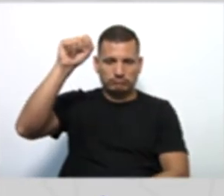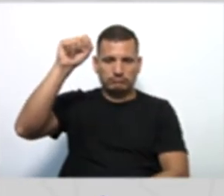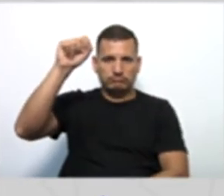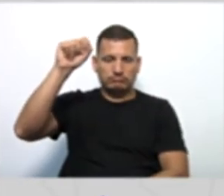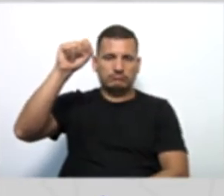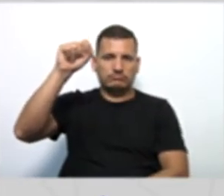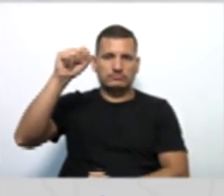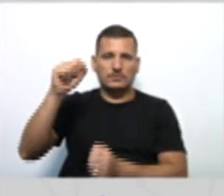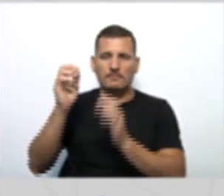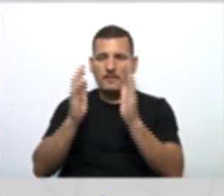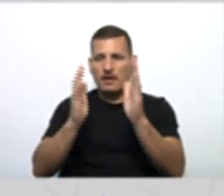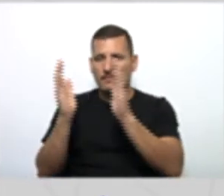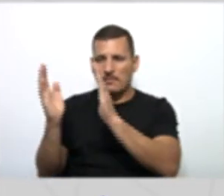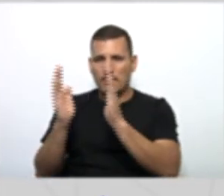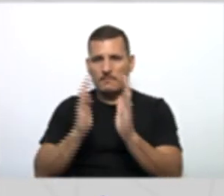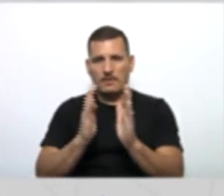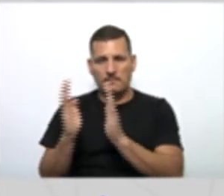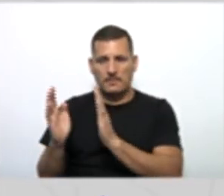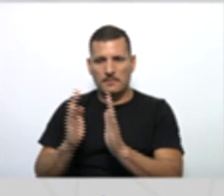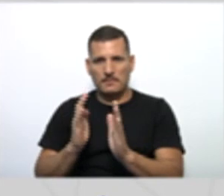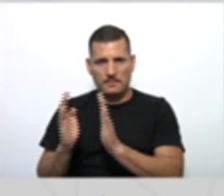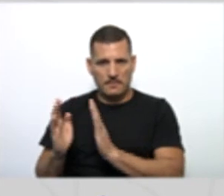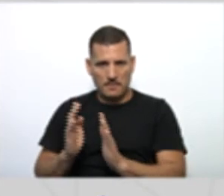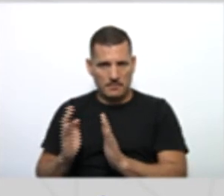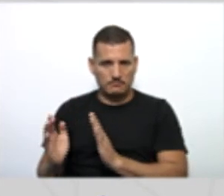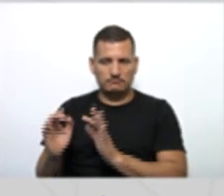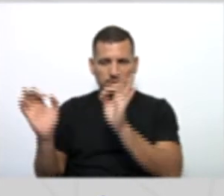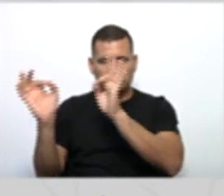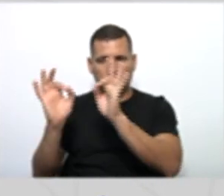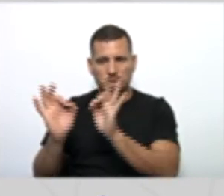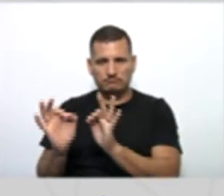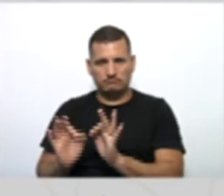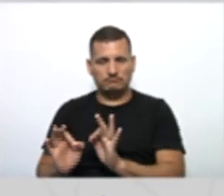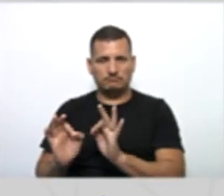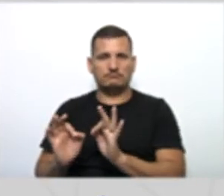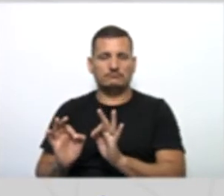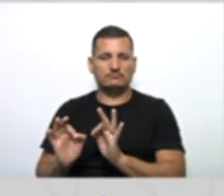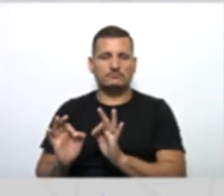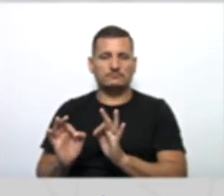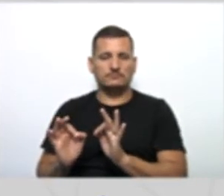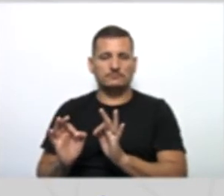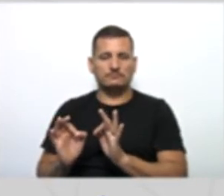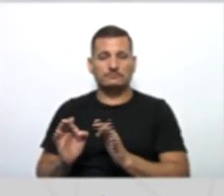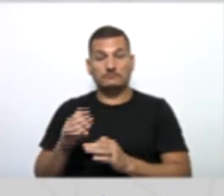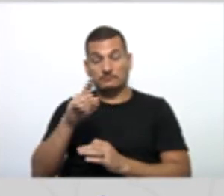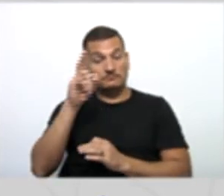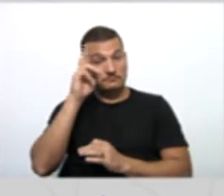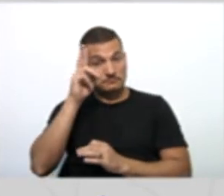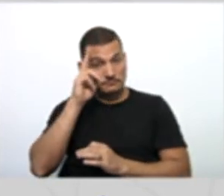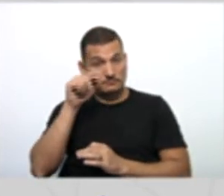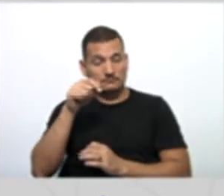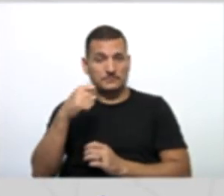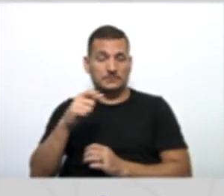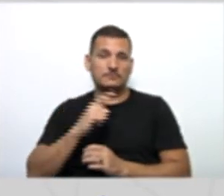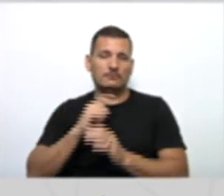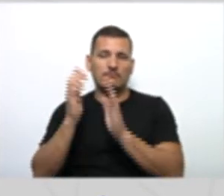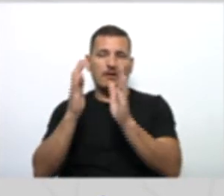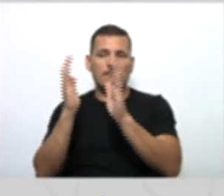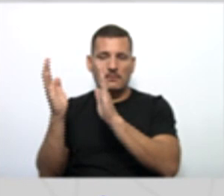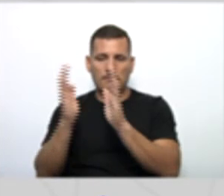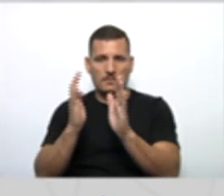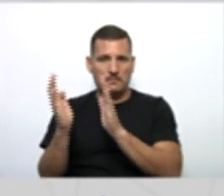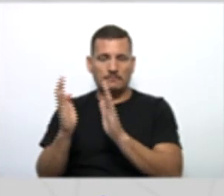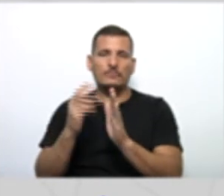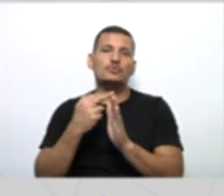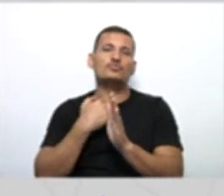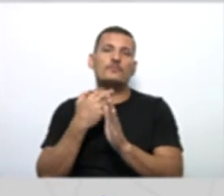pode ser que vocês tenham que construir um banner em outro momento. Então, vocês fazerem essa lembrança de que tem que ter uma sequência lógica, né? Eu não posso